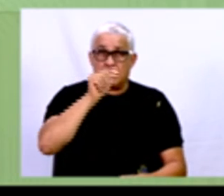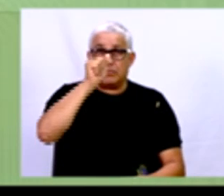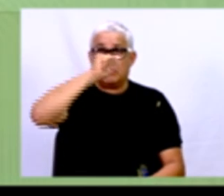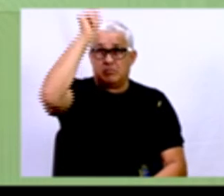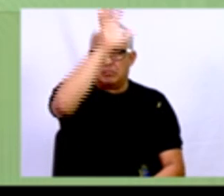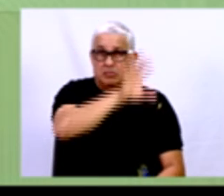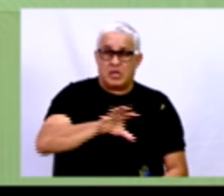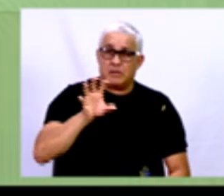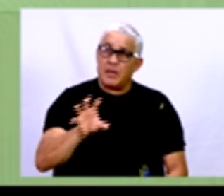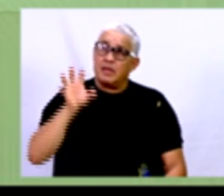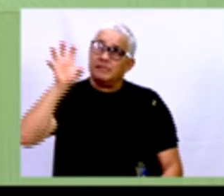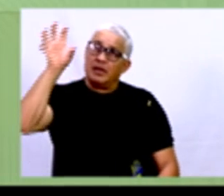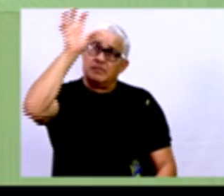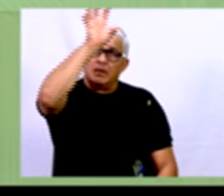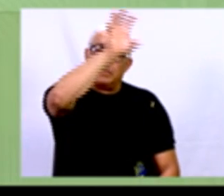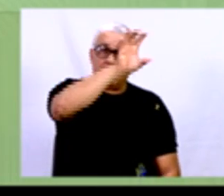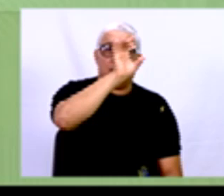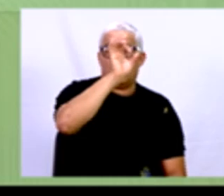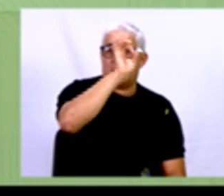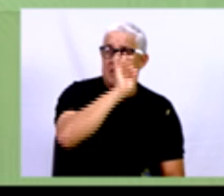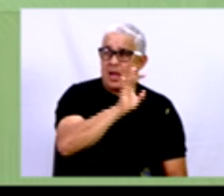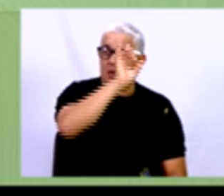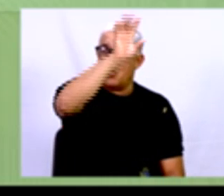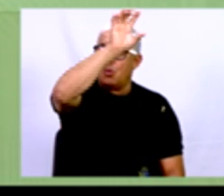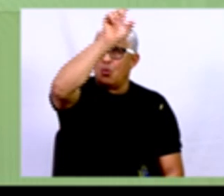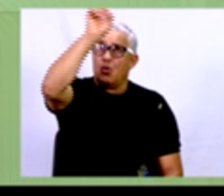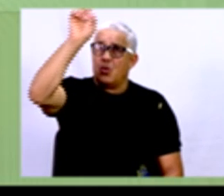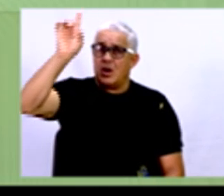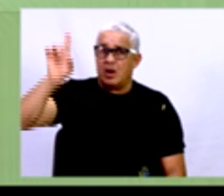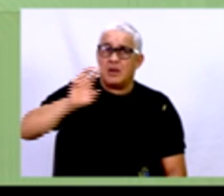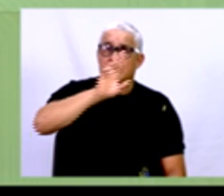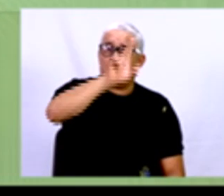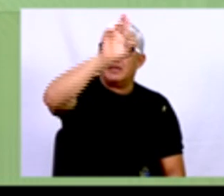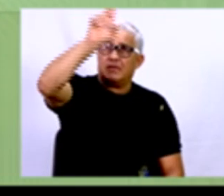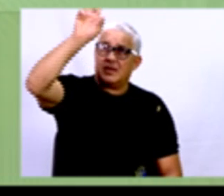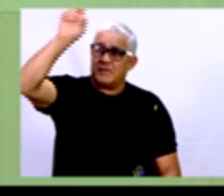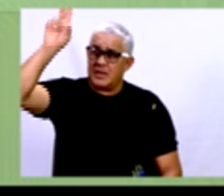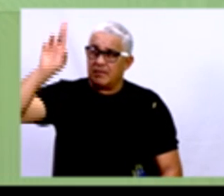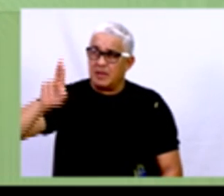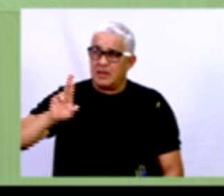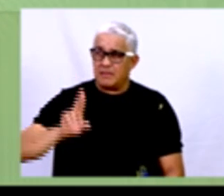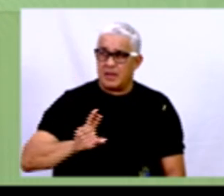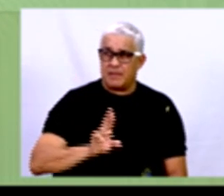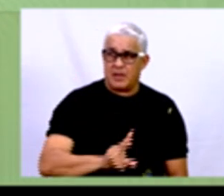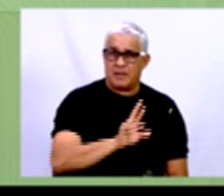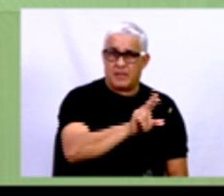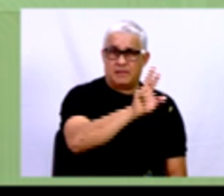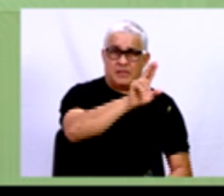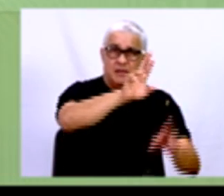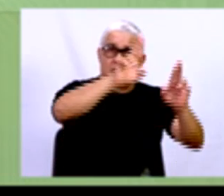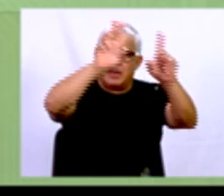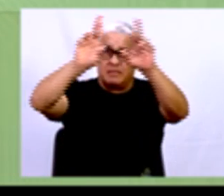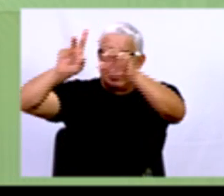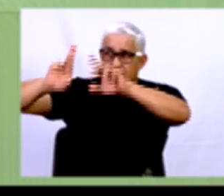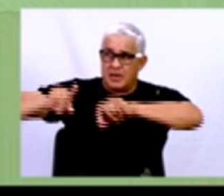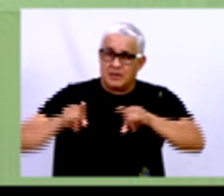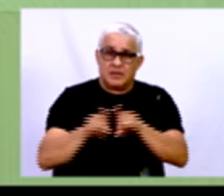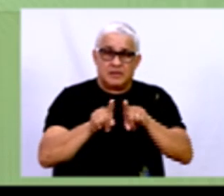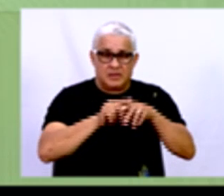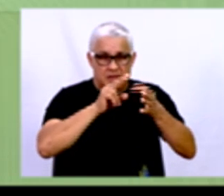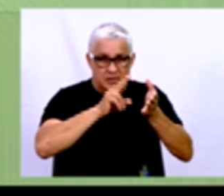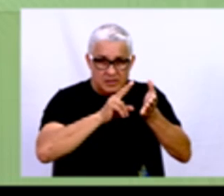várias regiões e cada região vai ter a sua peculiaridade de pronúncia e também de